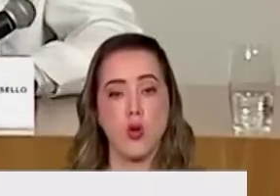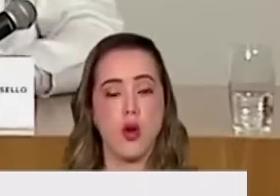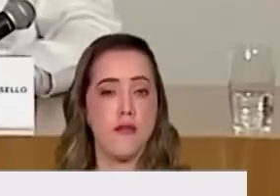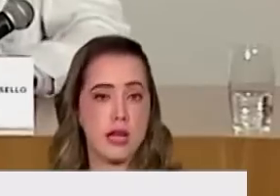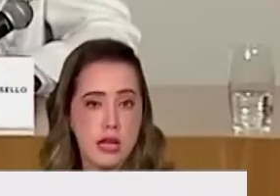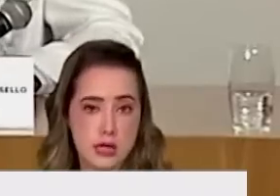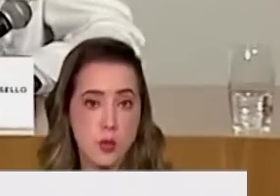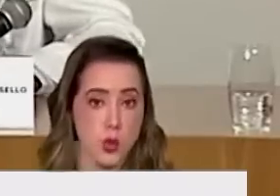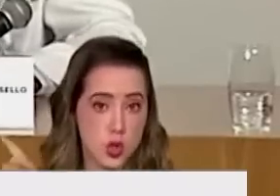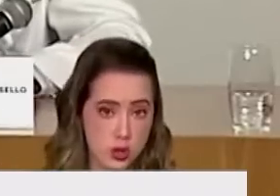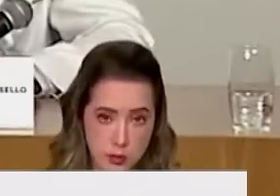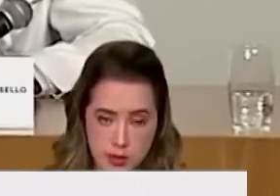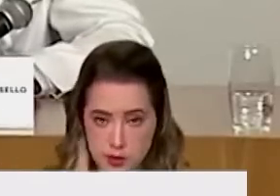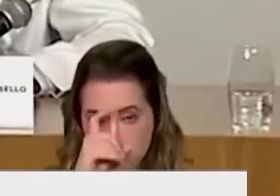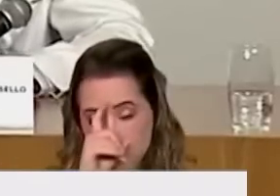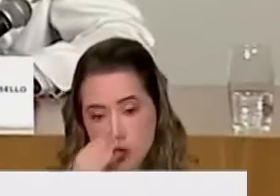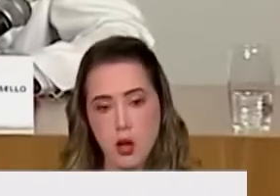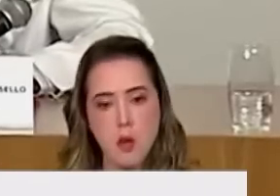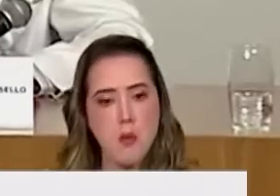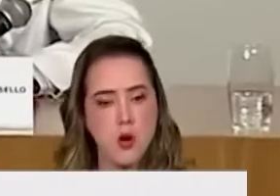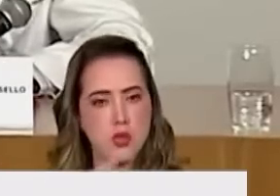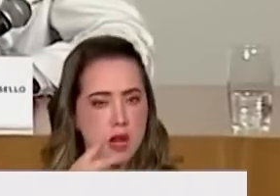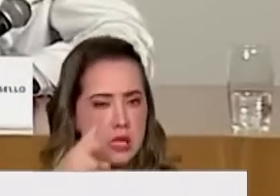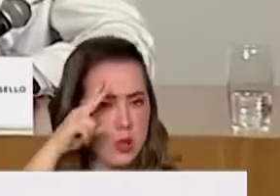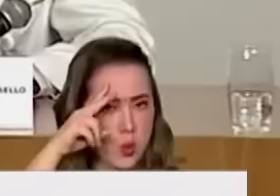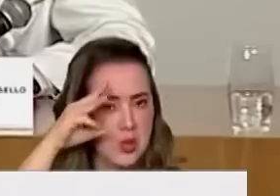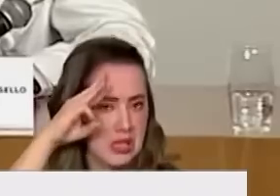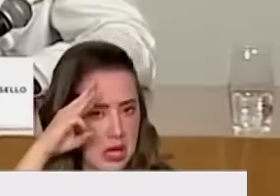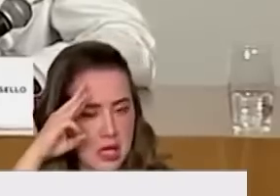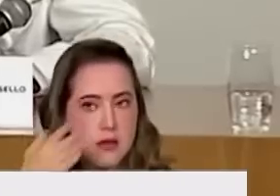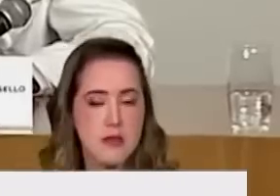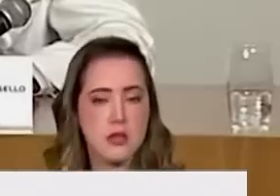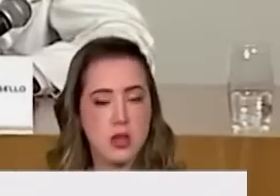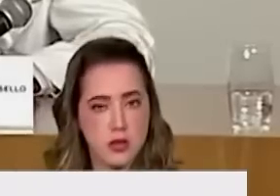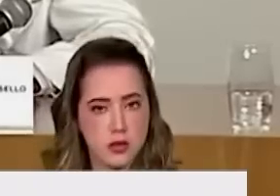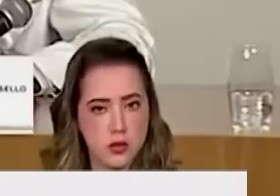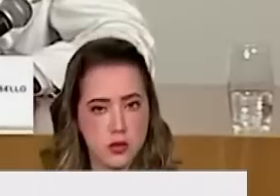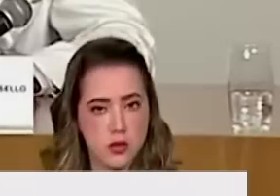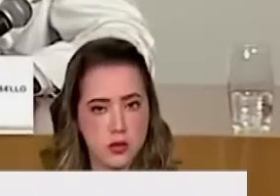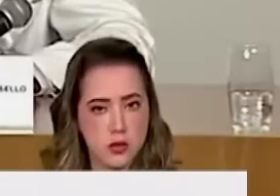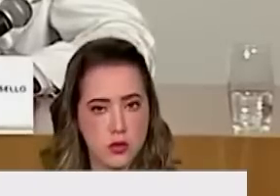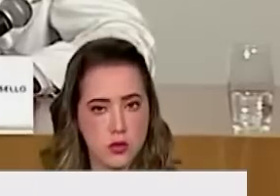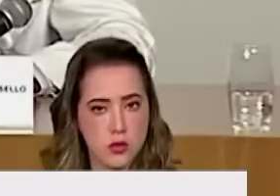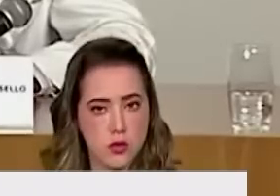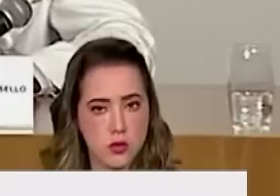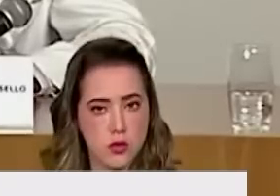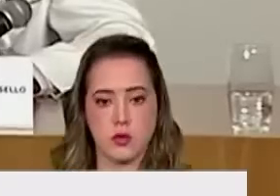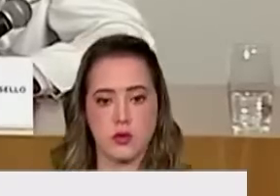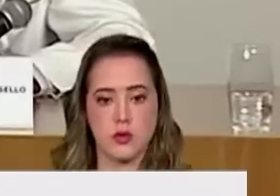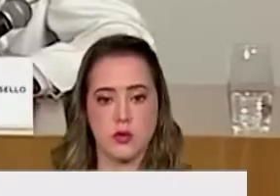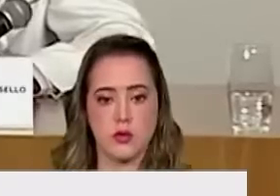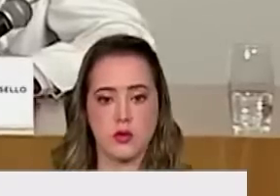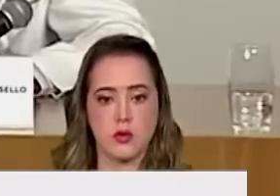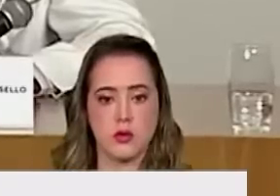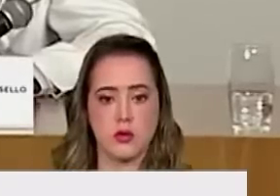do presidente aqui do hospital? Fala-se em segunda, terça-feira, mas eu queria ouvir os senhores. A cirurgia começou meio-dia, mais ou menos, não é